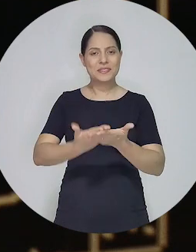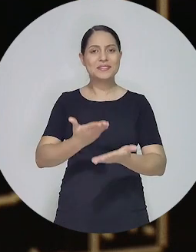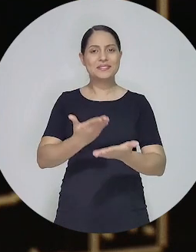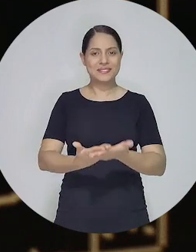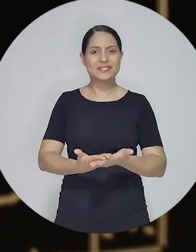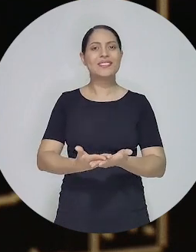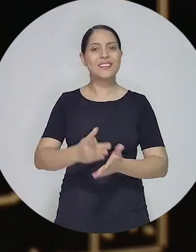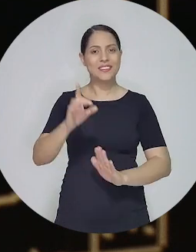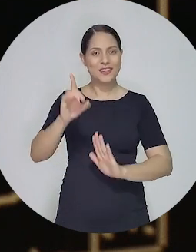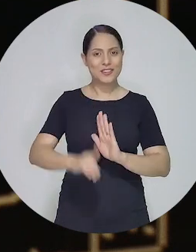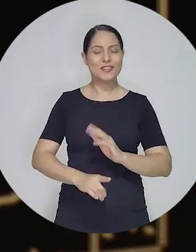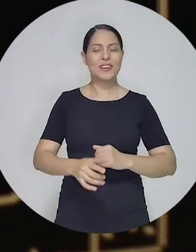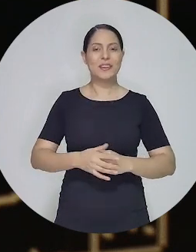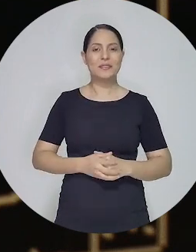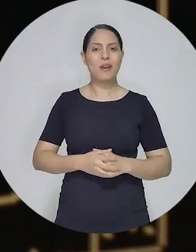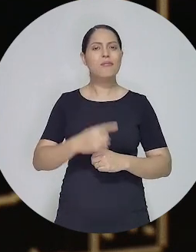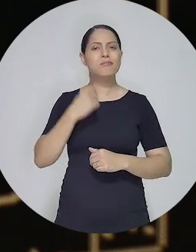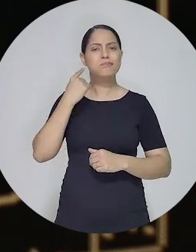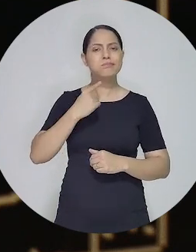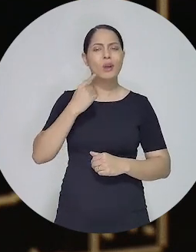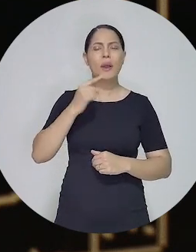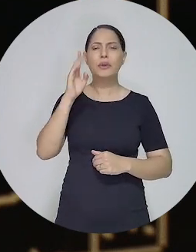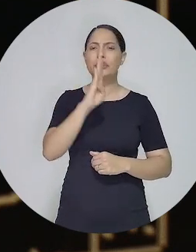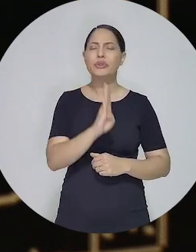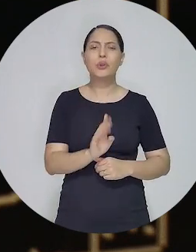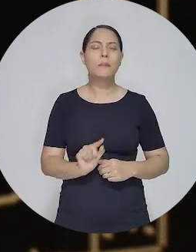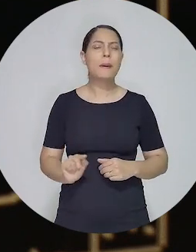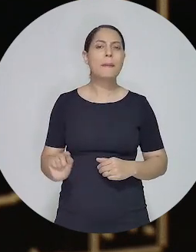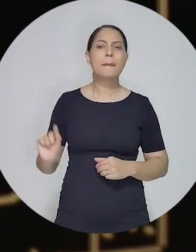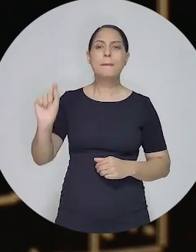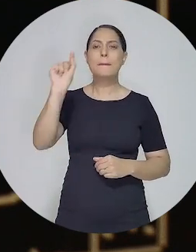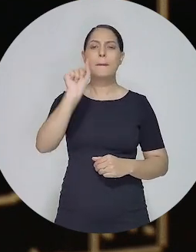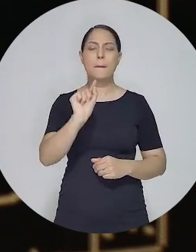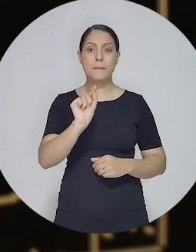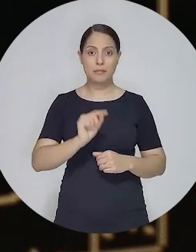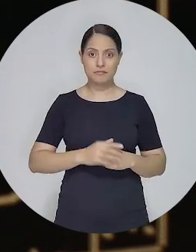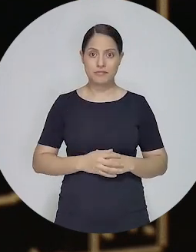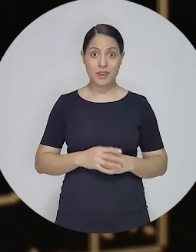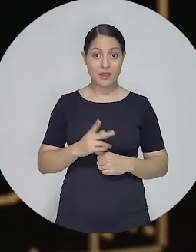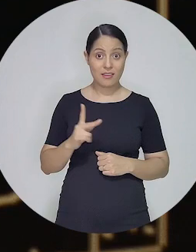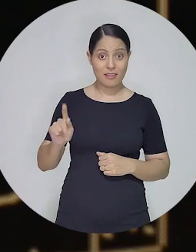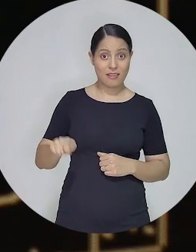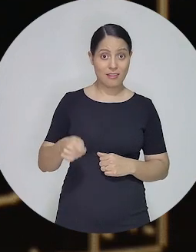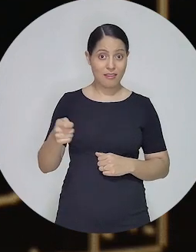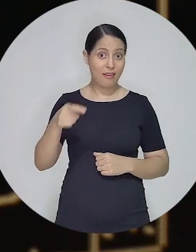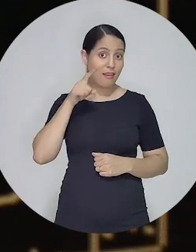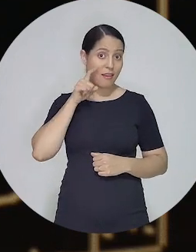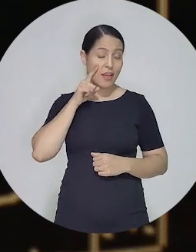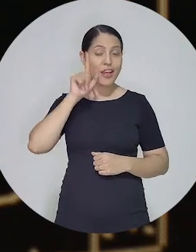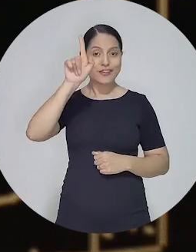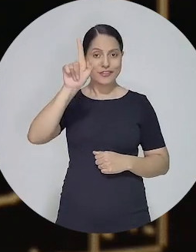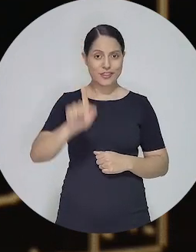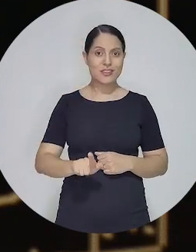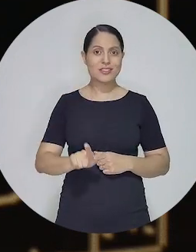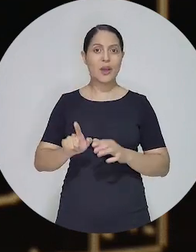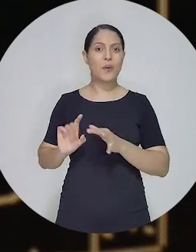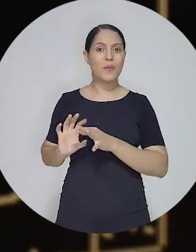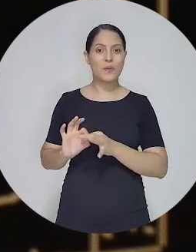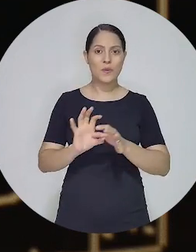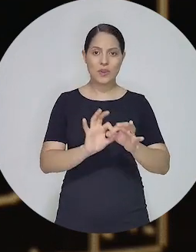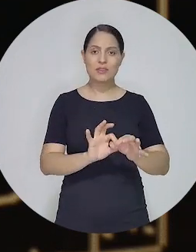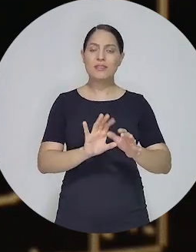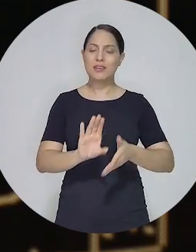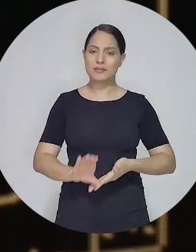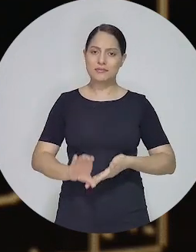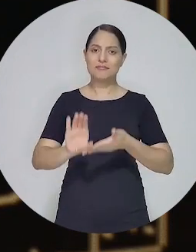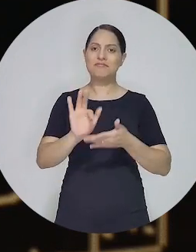estudantes de direito, advogadas e advogados de todo o país, cujo lema refletiu na sua principal bandeira de gestão à